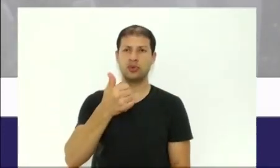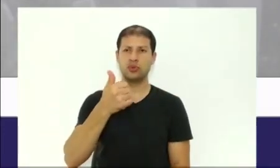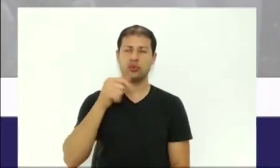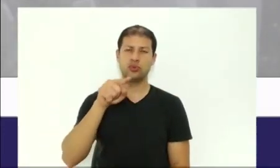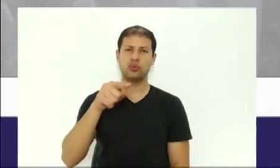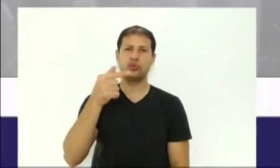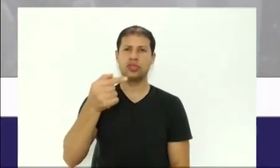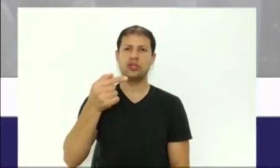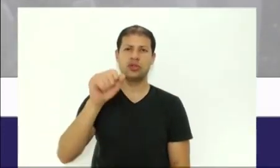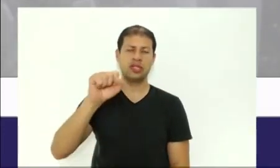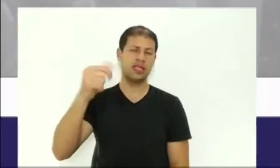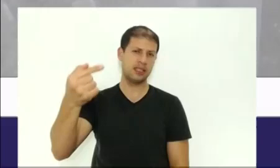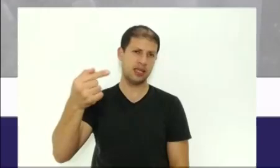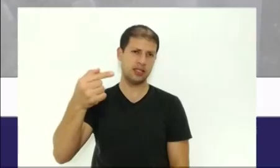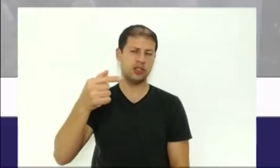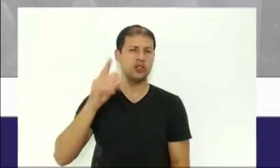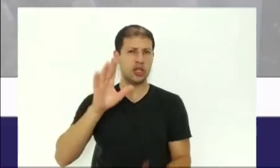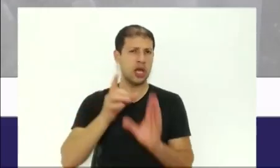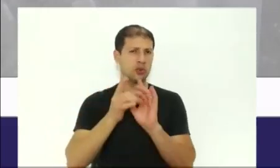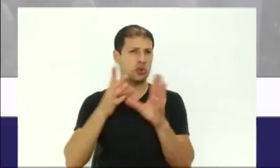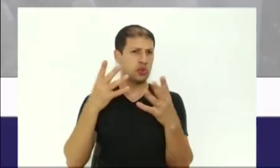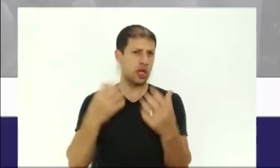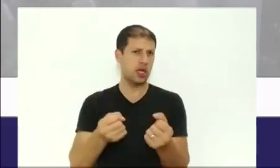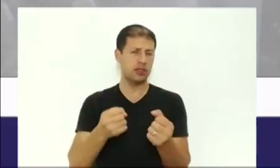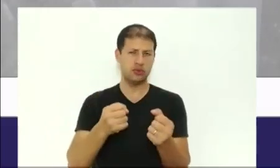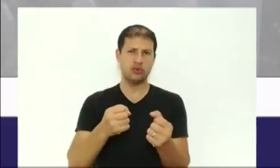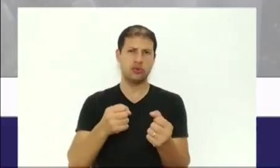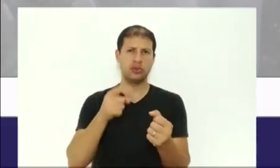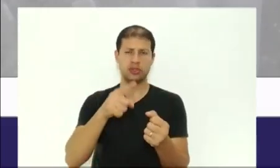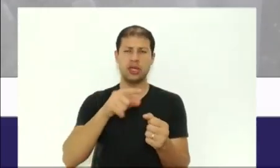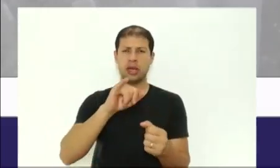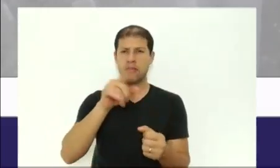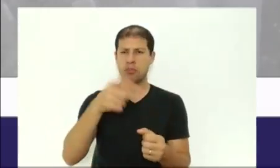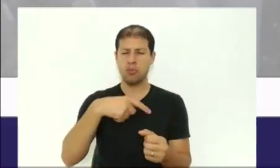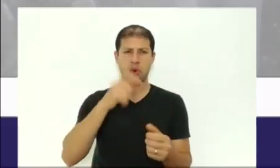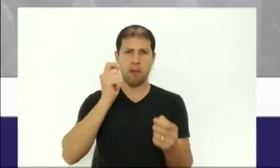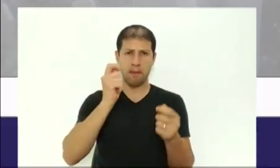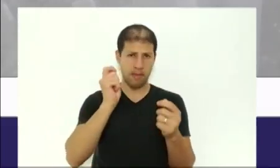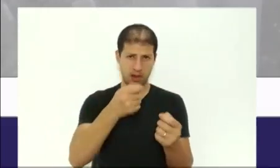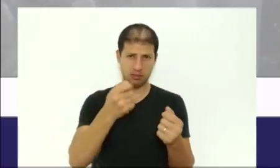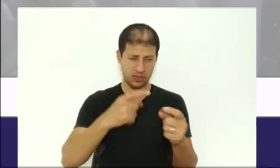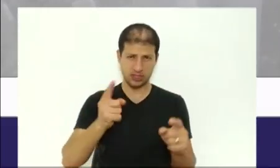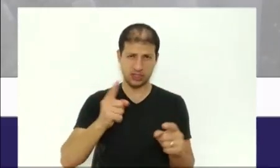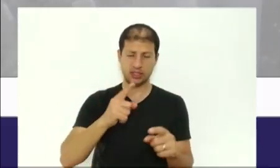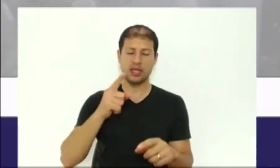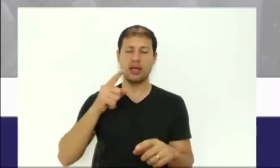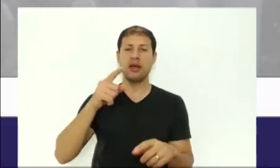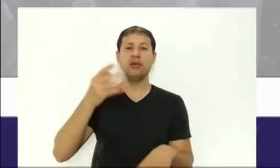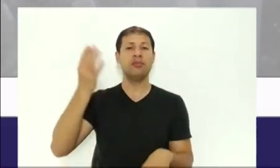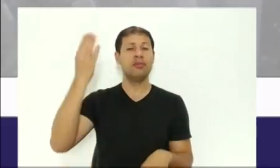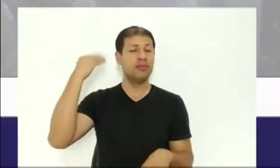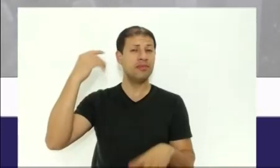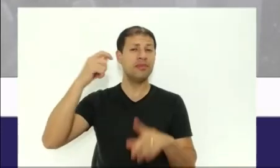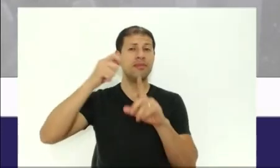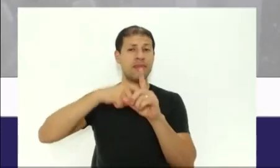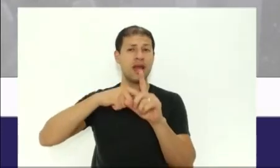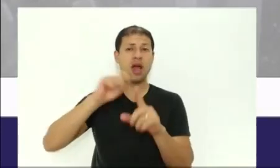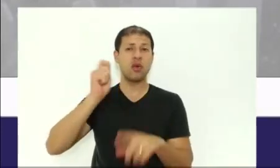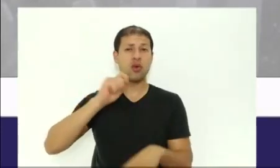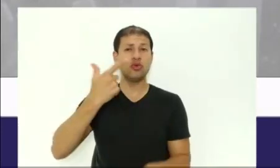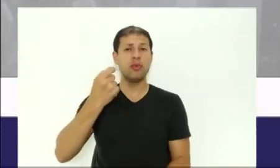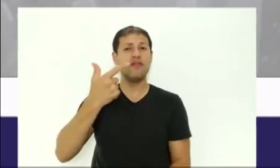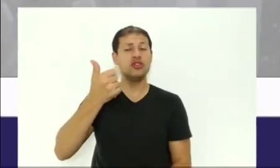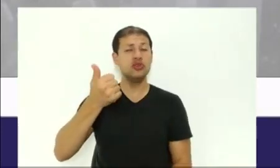essa isenção de impostos desde agosto de 2021. Então, o que nós estamos fazendo hoje